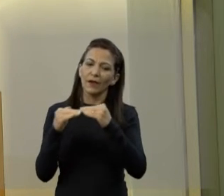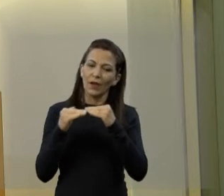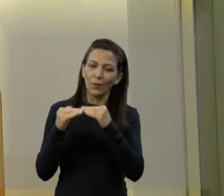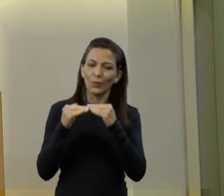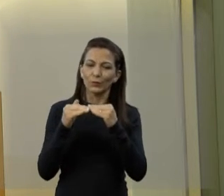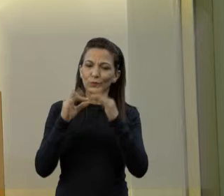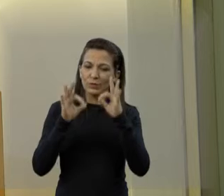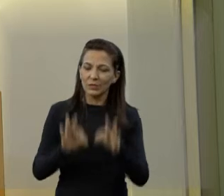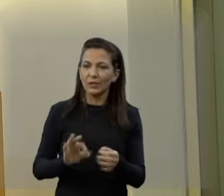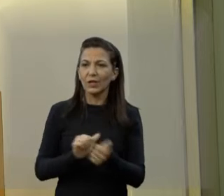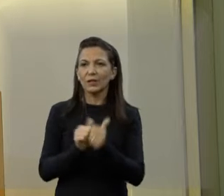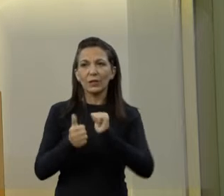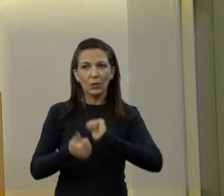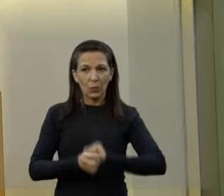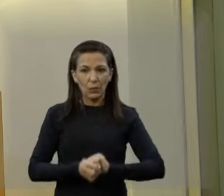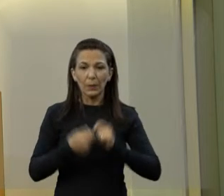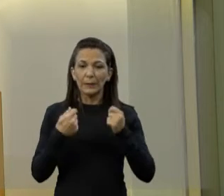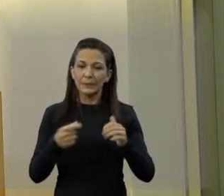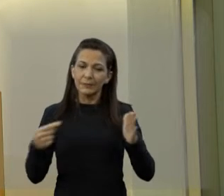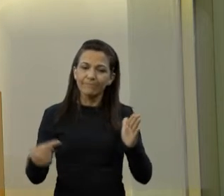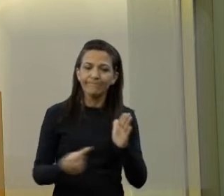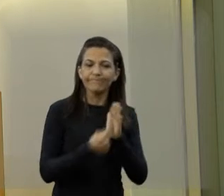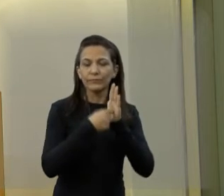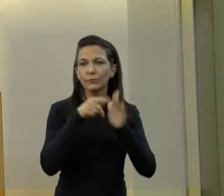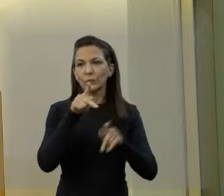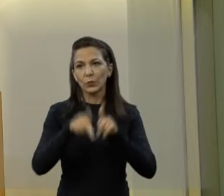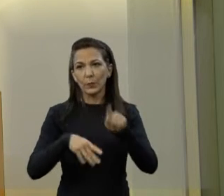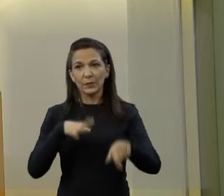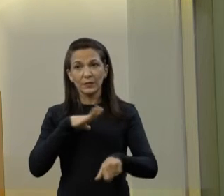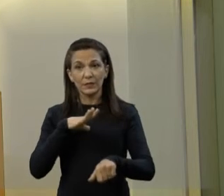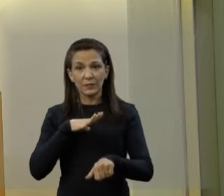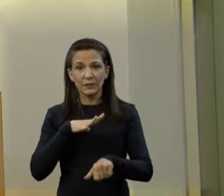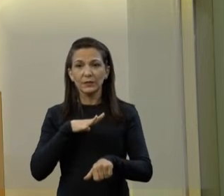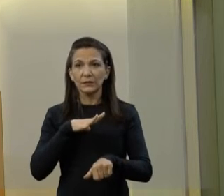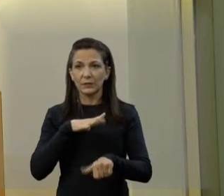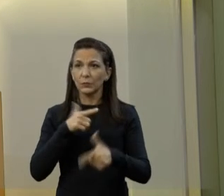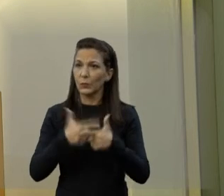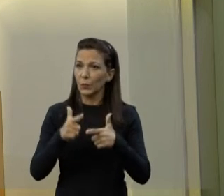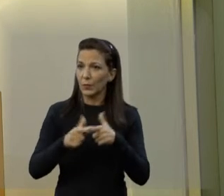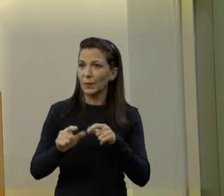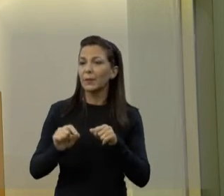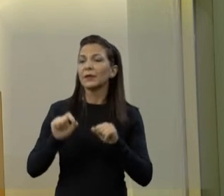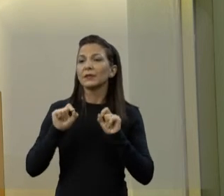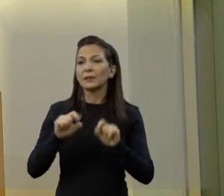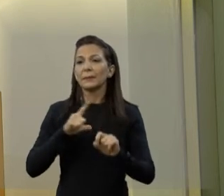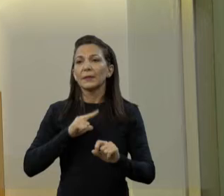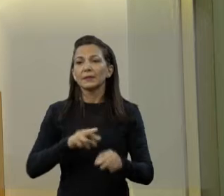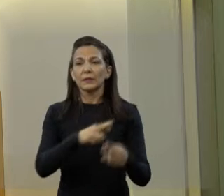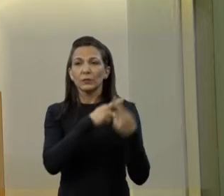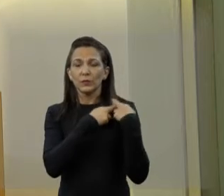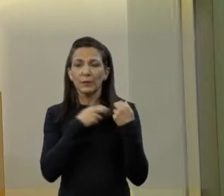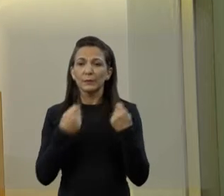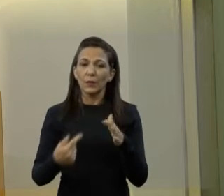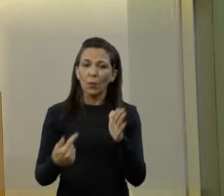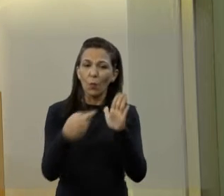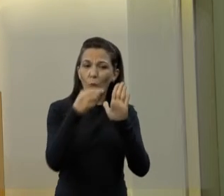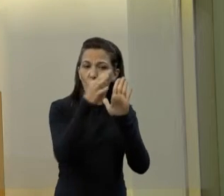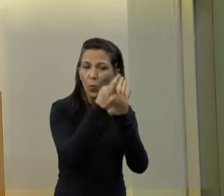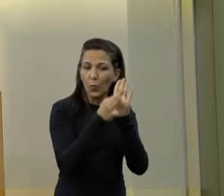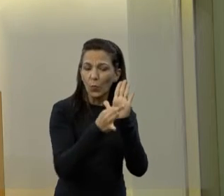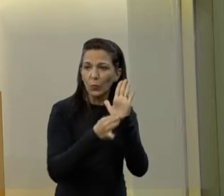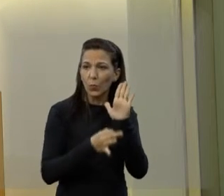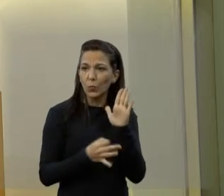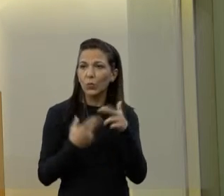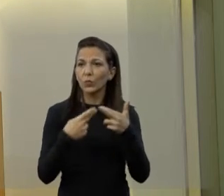adsim que se denunciar os problemas dessa cidade porque existem mas com responsabilidade também apontando tudo